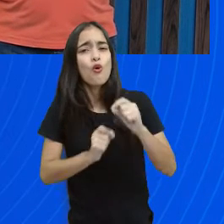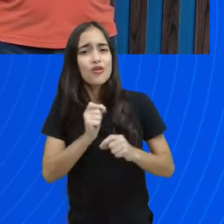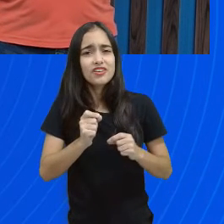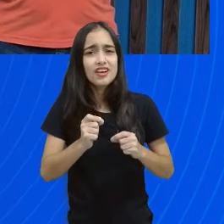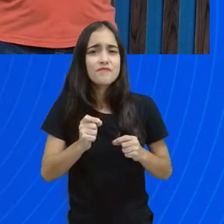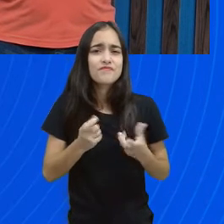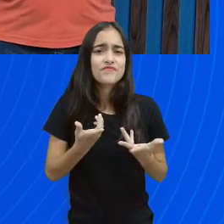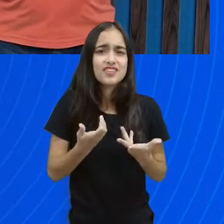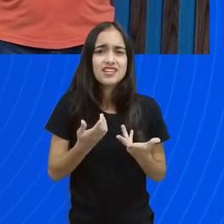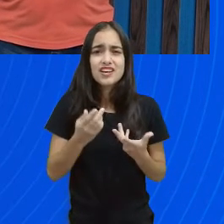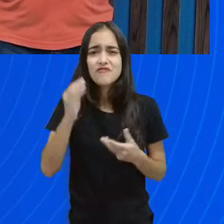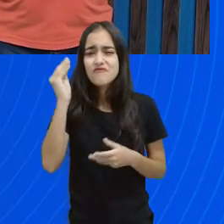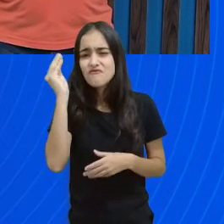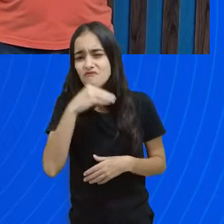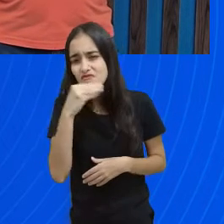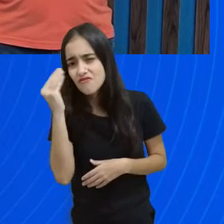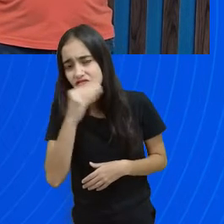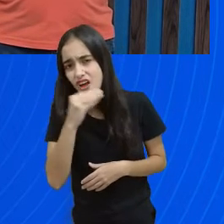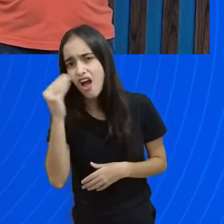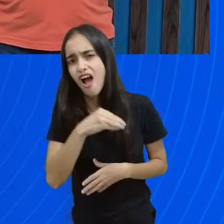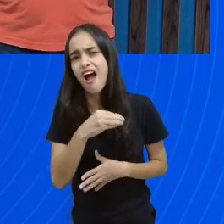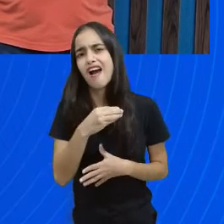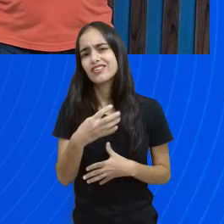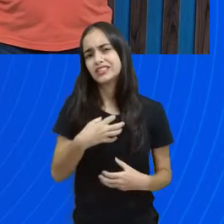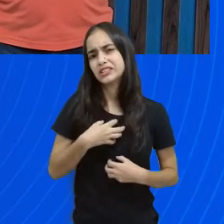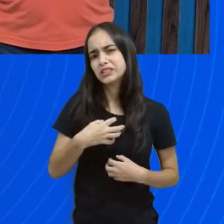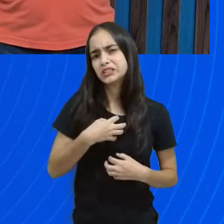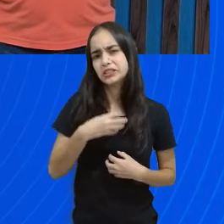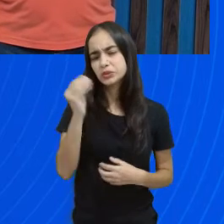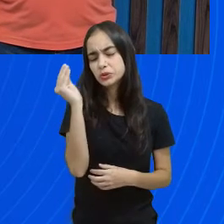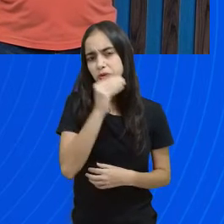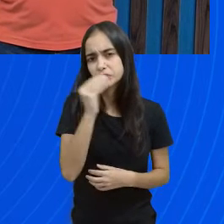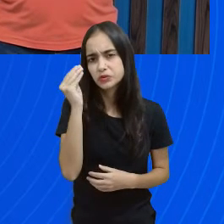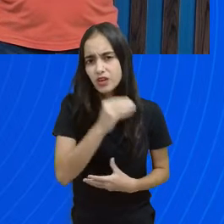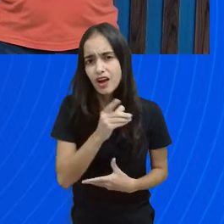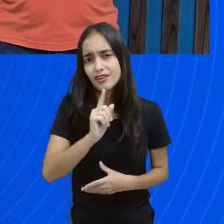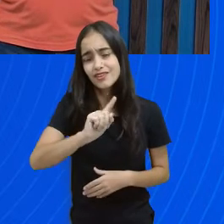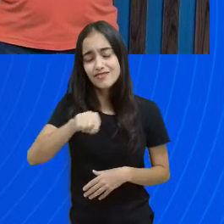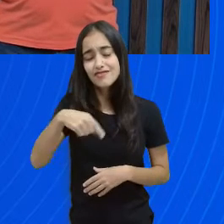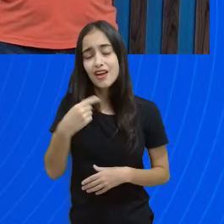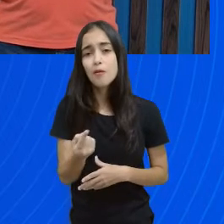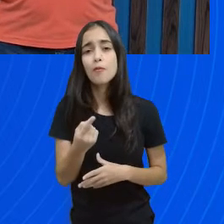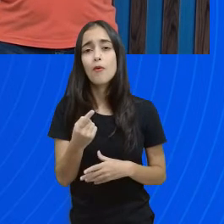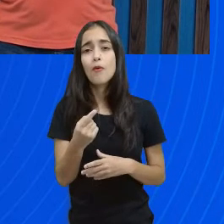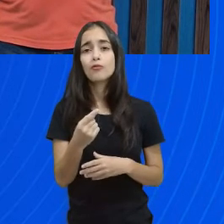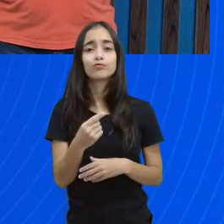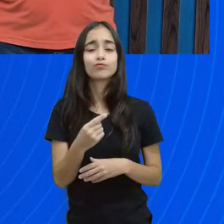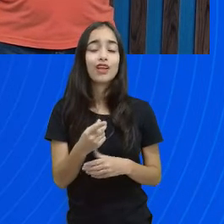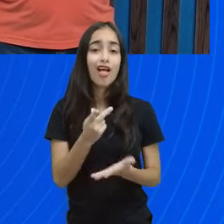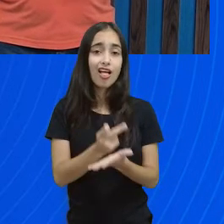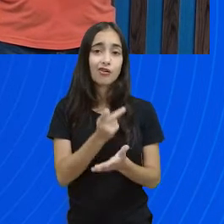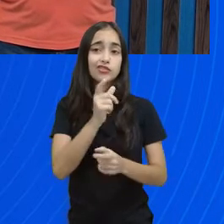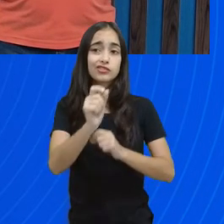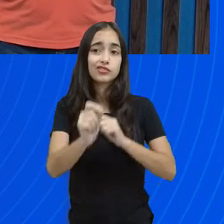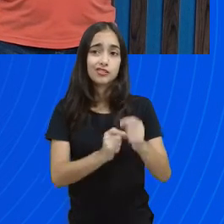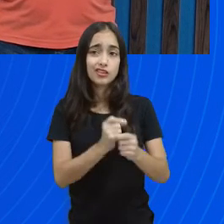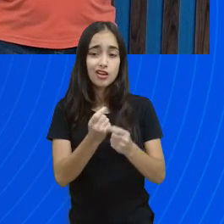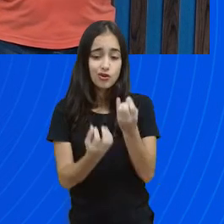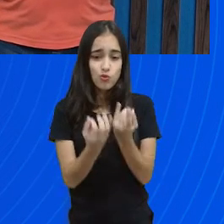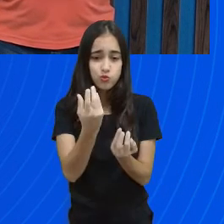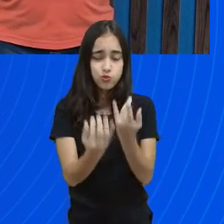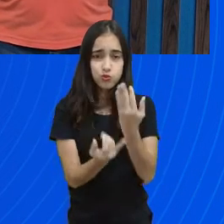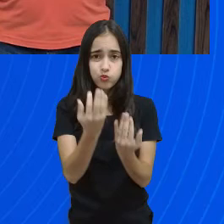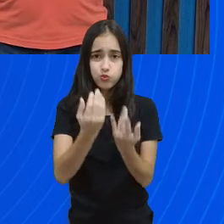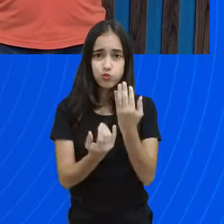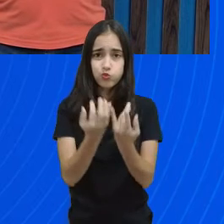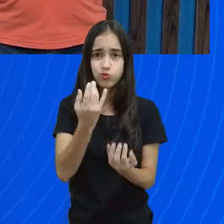né, assassinados ali em câmaras de gás e depois tinham os seus corpos queimados, né, cremados. Daí